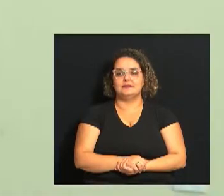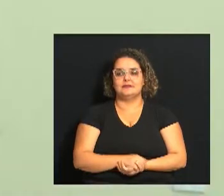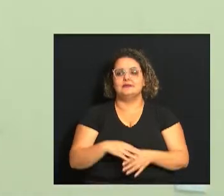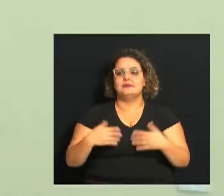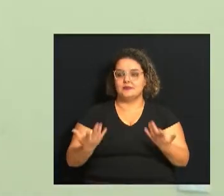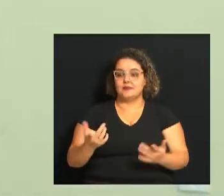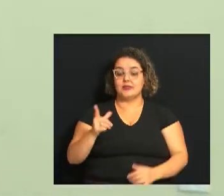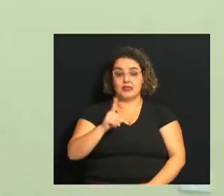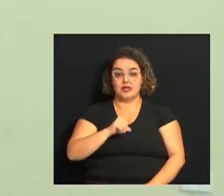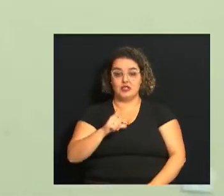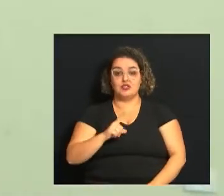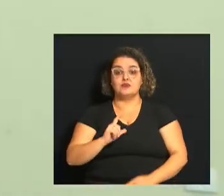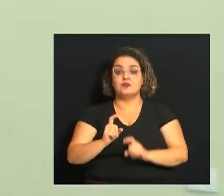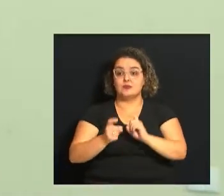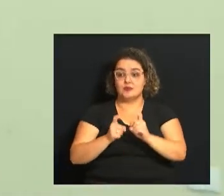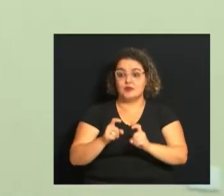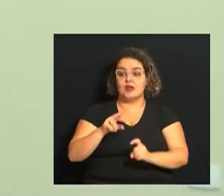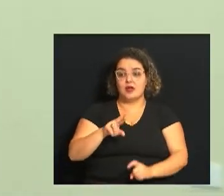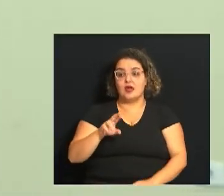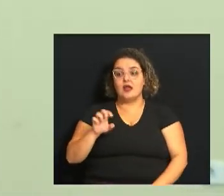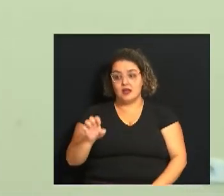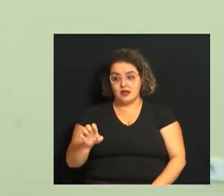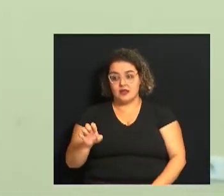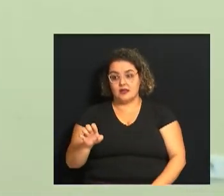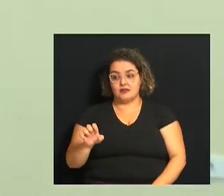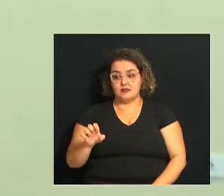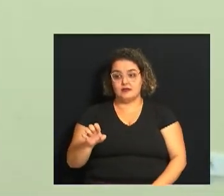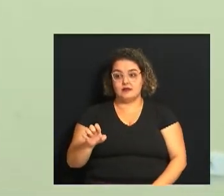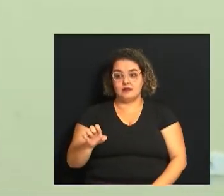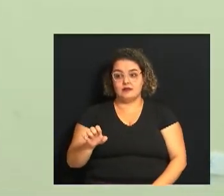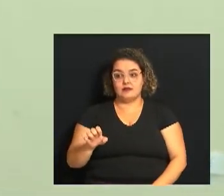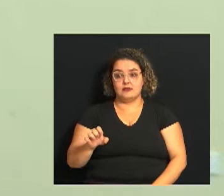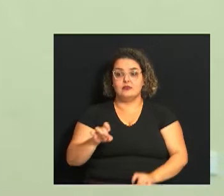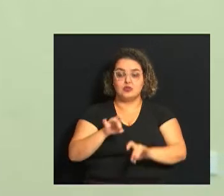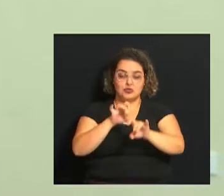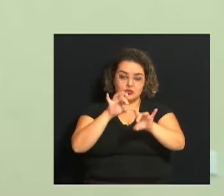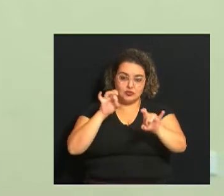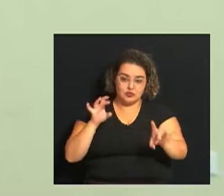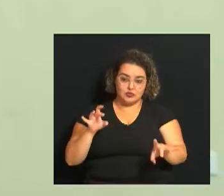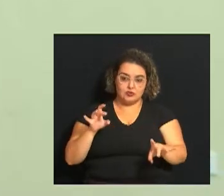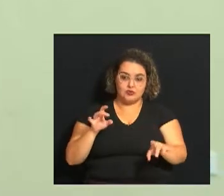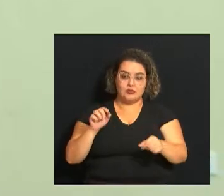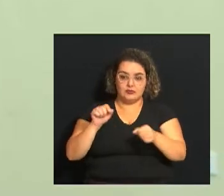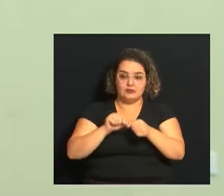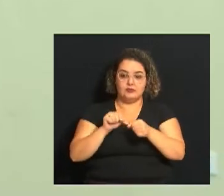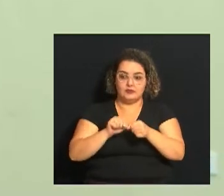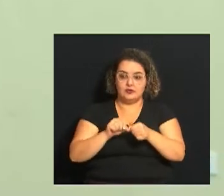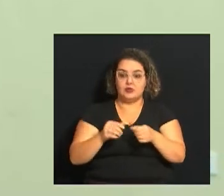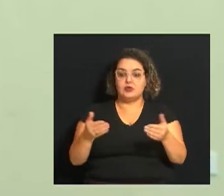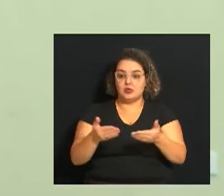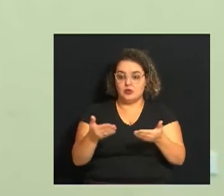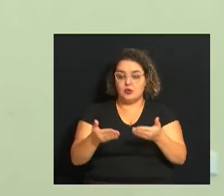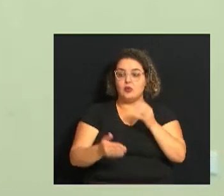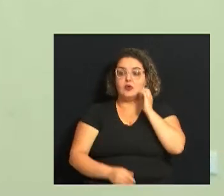Tivemos essas reuniões extraordinárias, remotamente feitas, né? E hoje